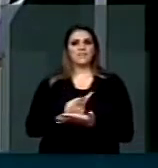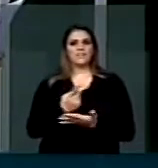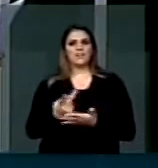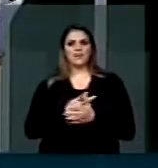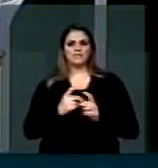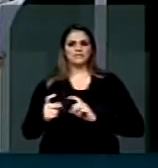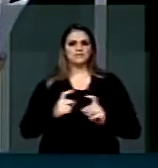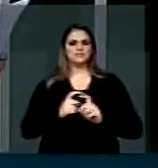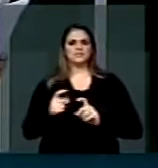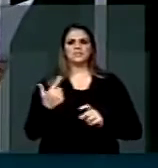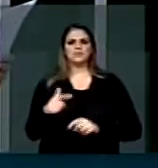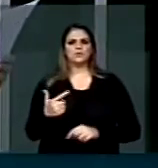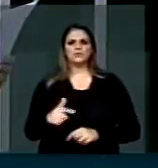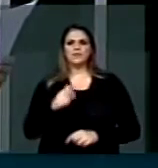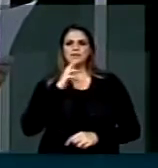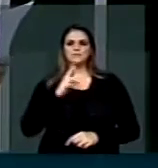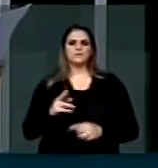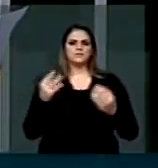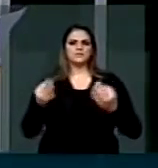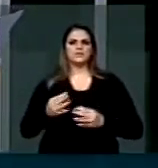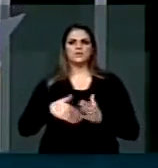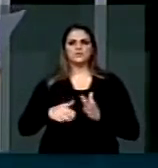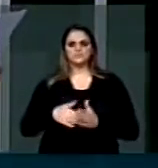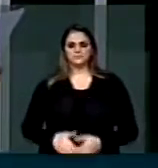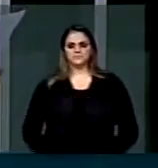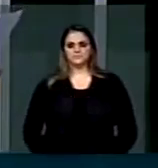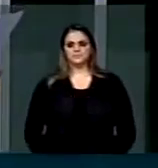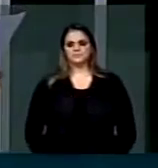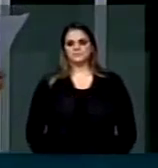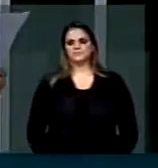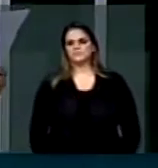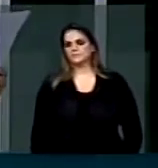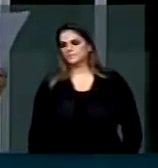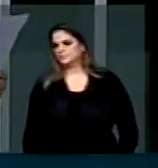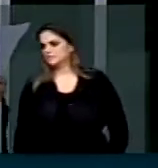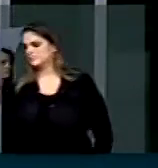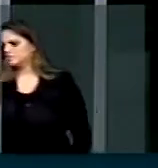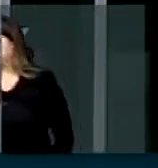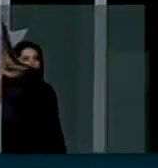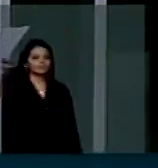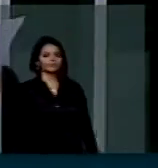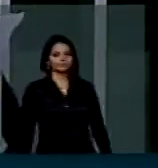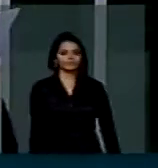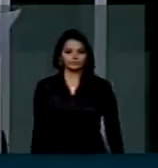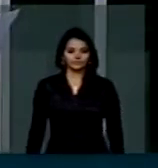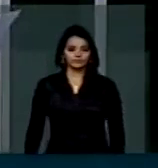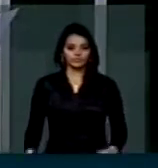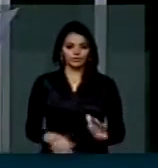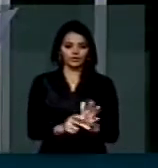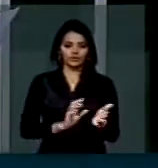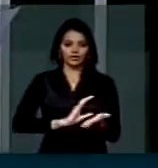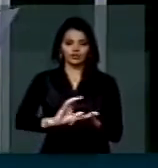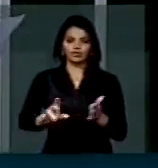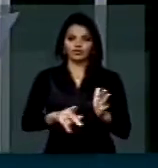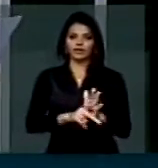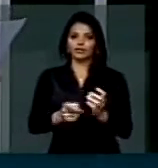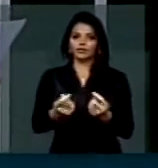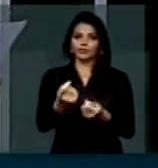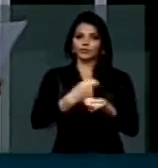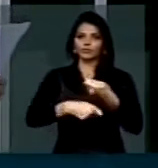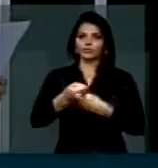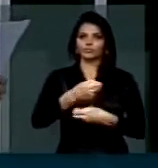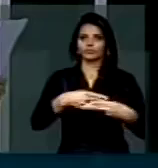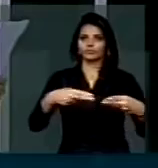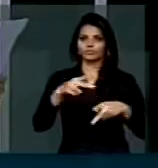das soluções e não dá devida transparência em suas ações e não respeita a isonomia na destinação dos recursos públicos. Toda a